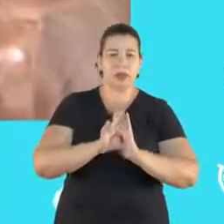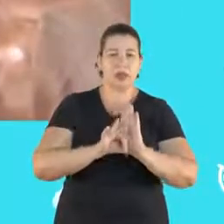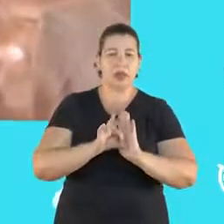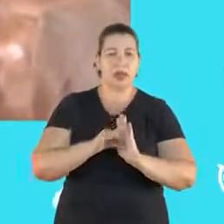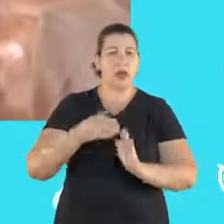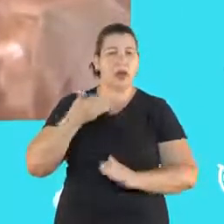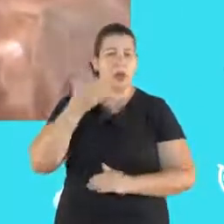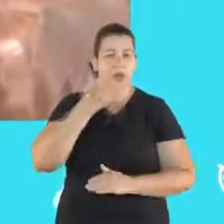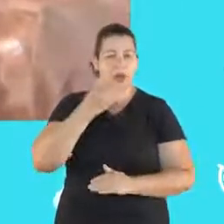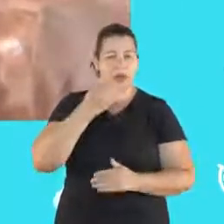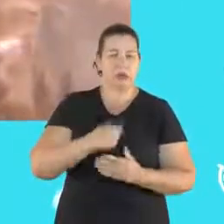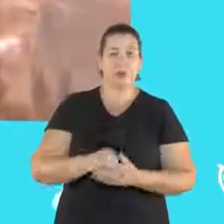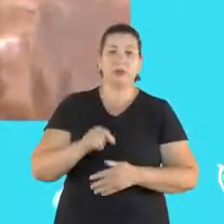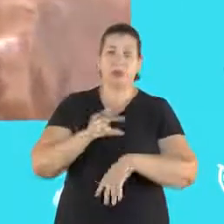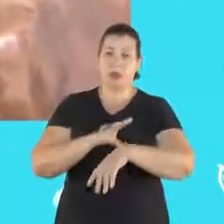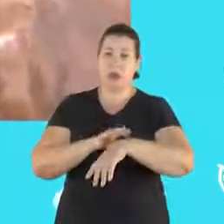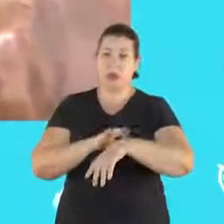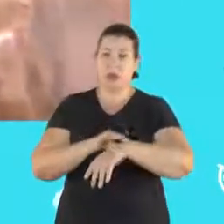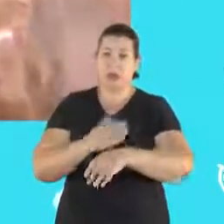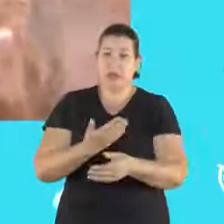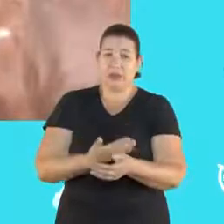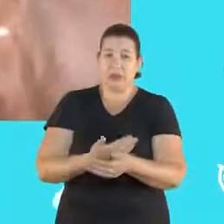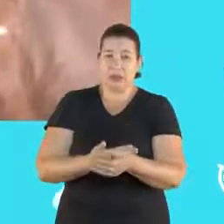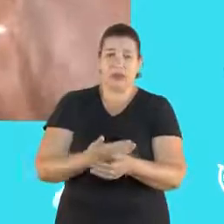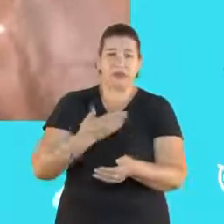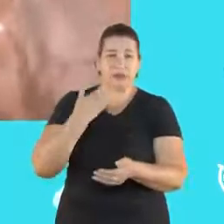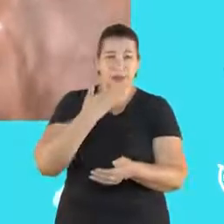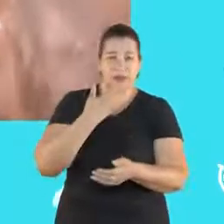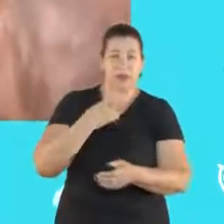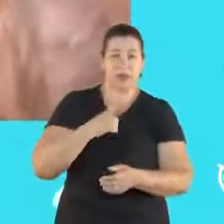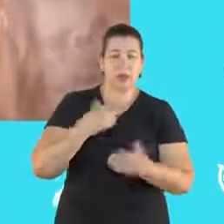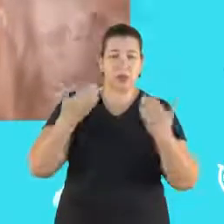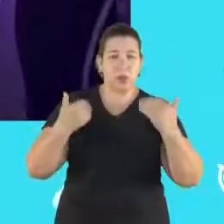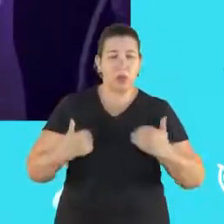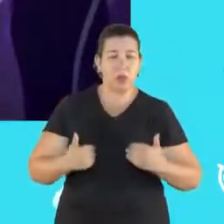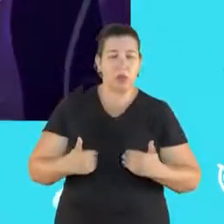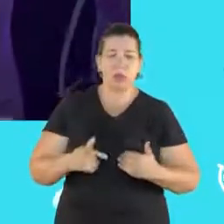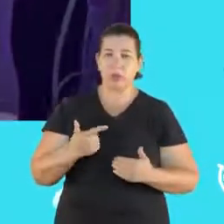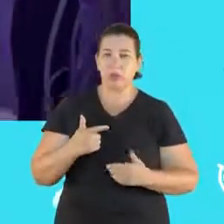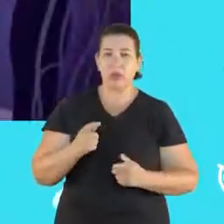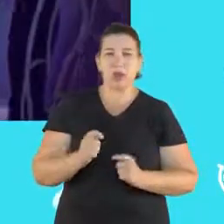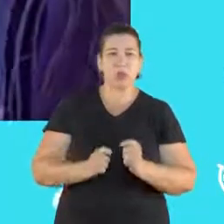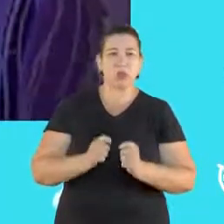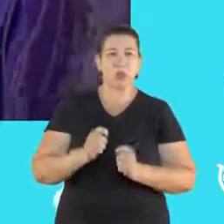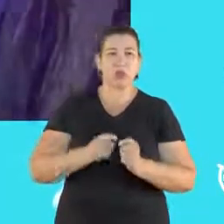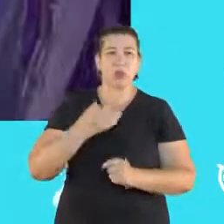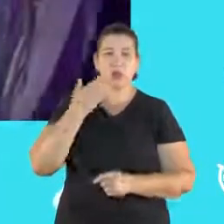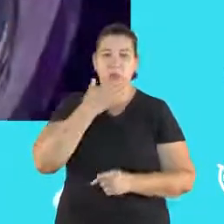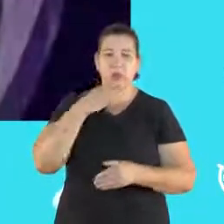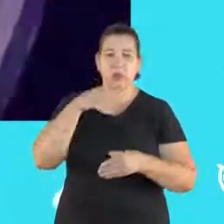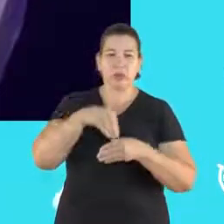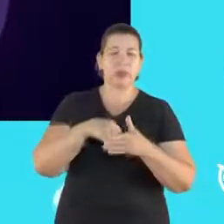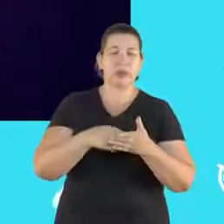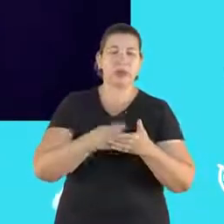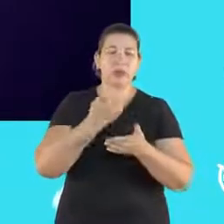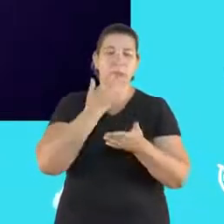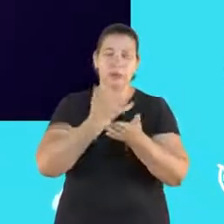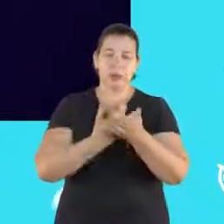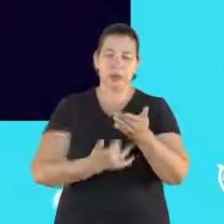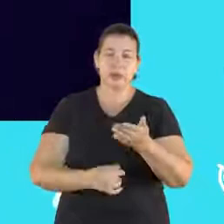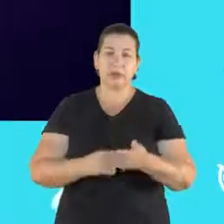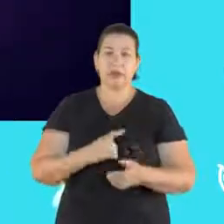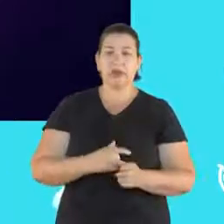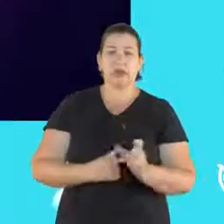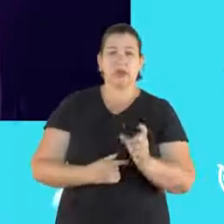O diabetes ocorre quando o corpo não produz insulina suficiente para controlar os níveis de açúcar no sangue. Há duas glândulas adrenais,